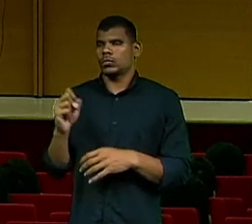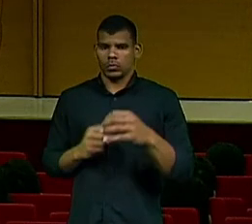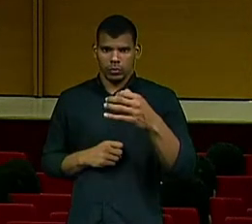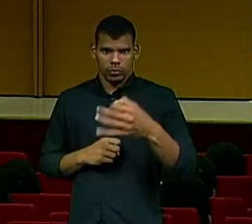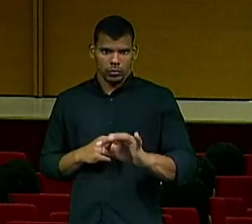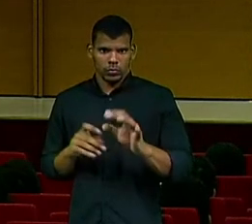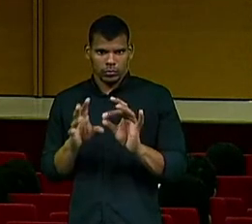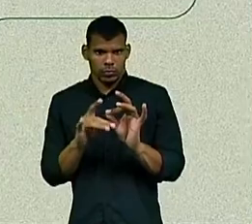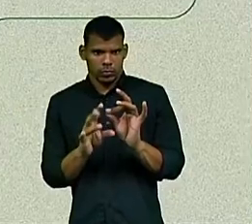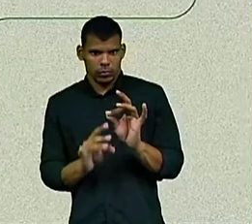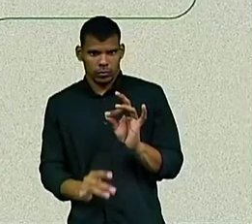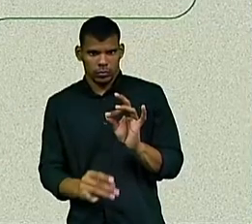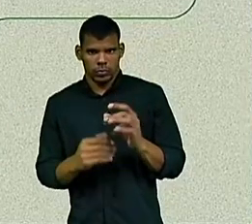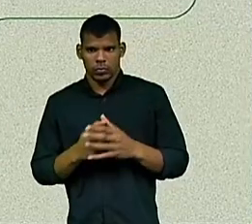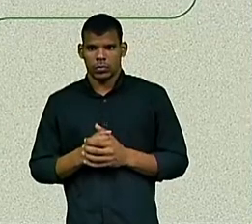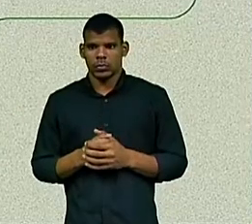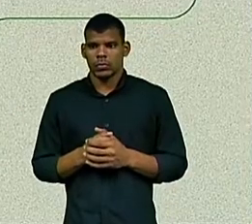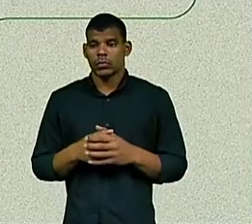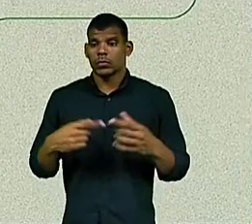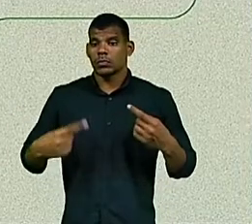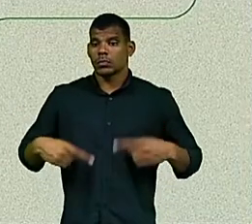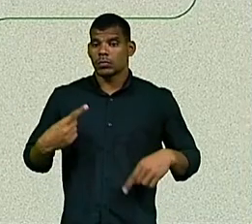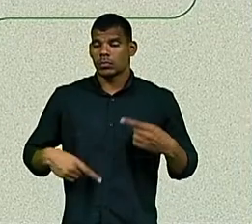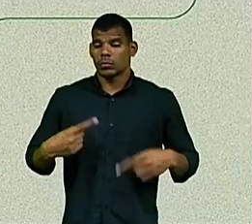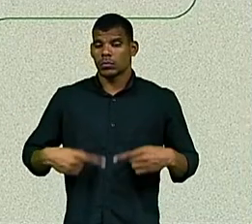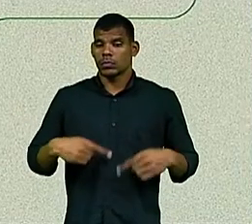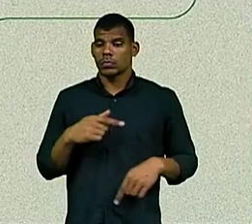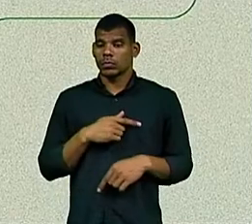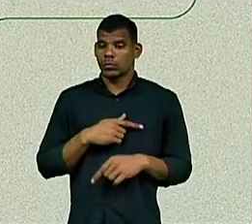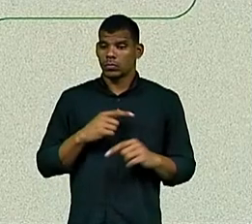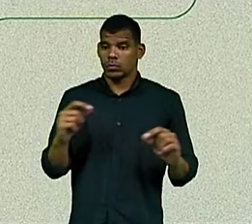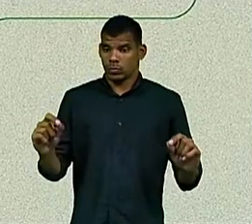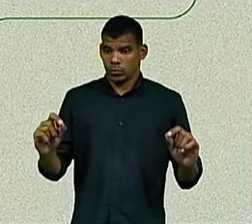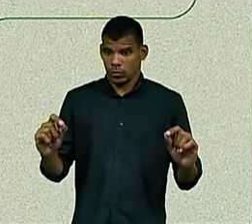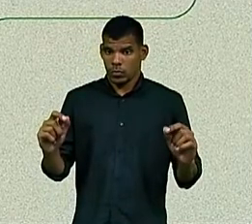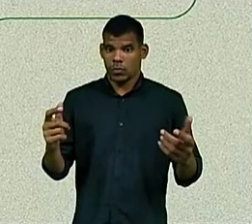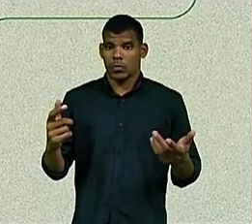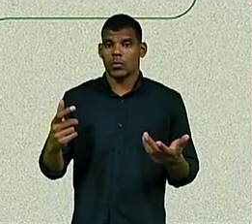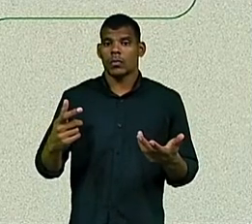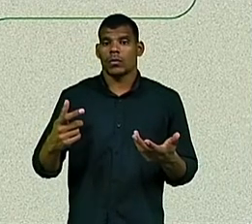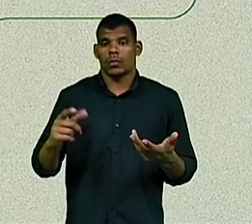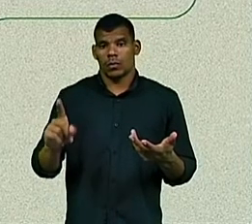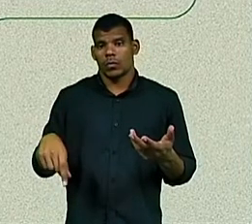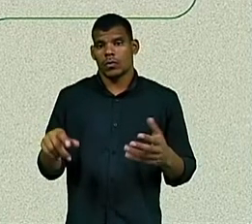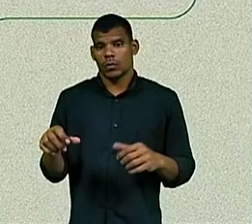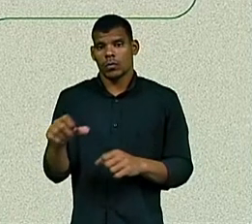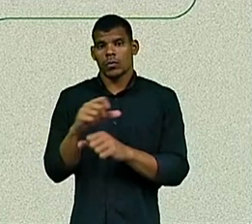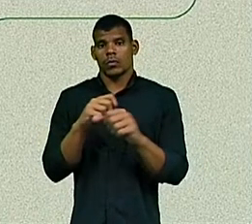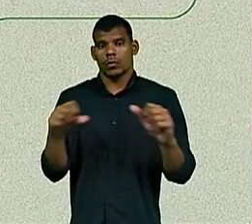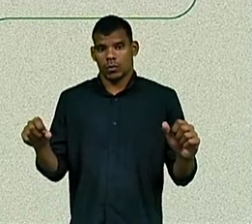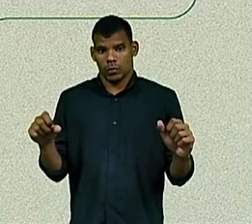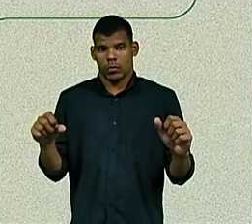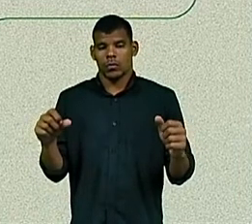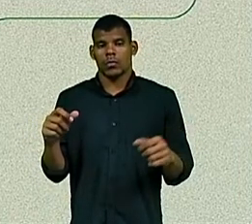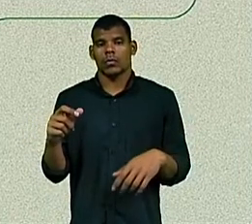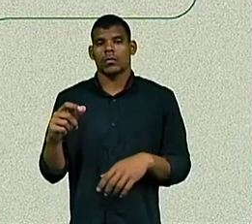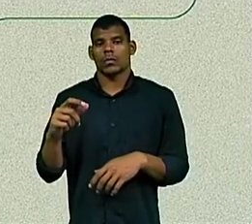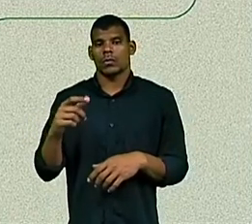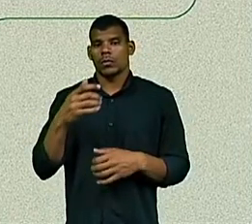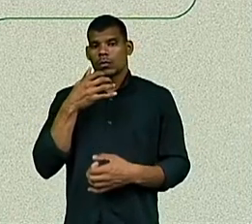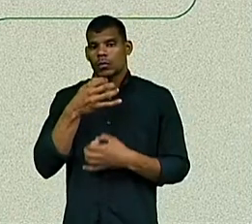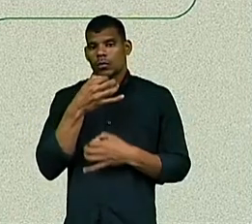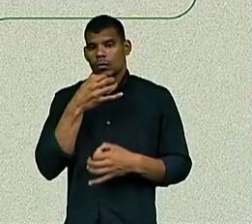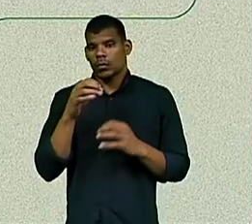tá politicamente nós vamos ter uma transição no governo dele vai ser marcado por essa transição para a democracia